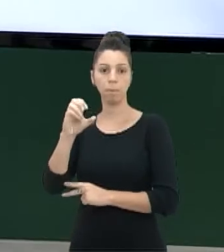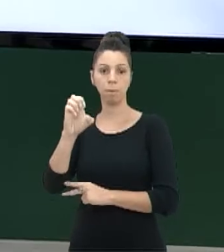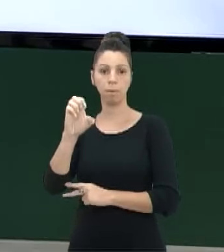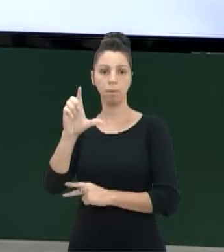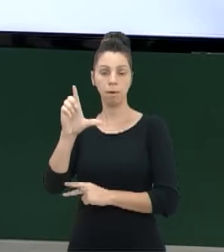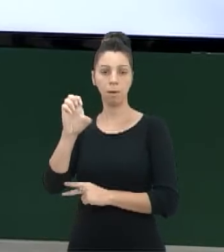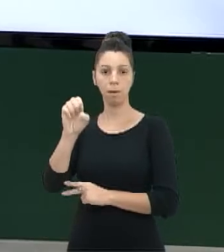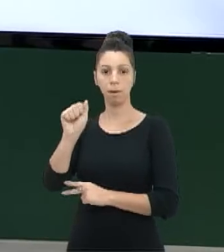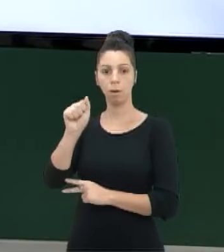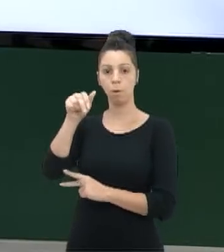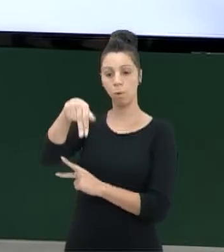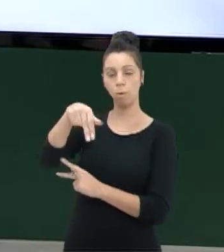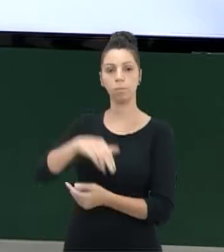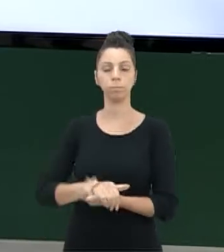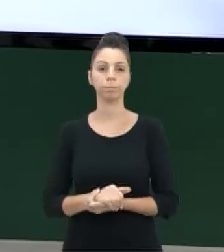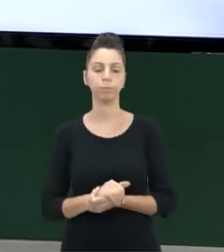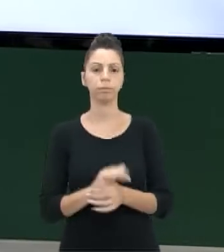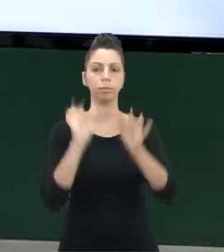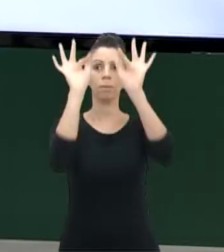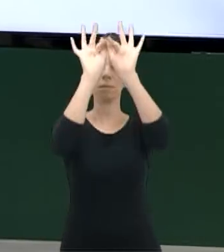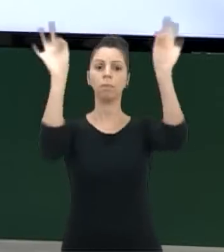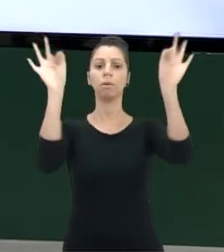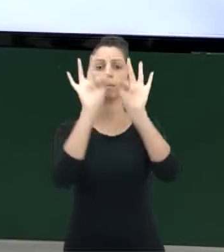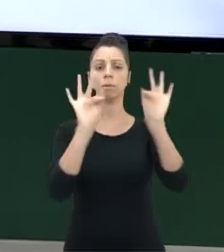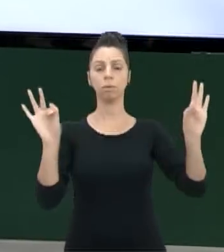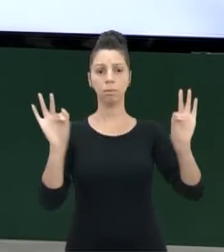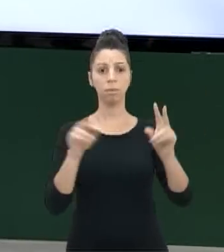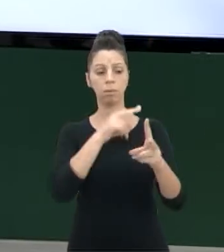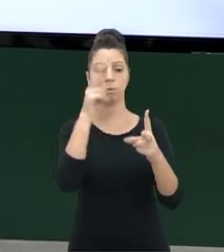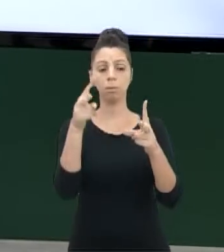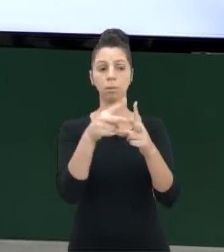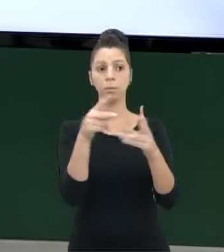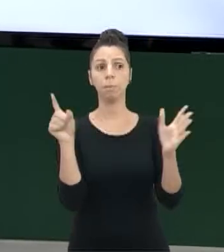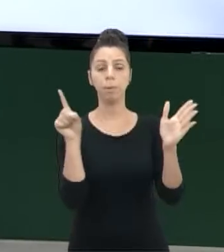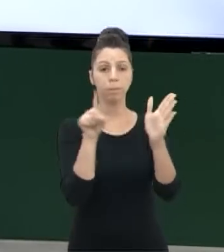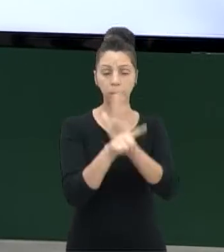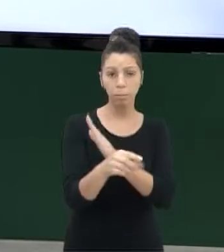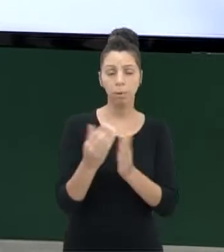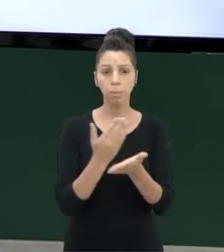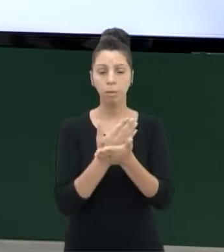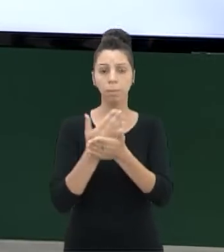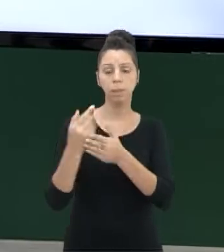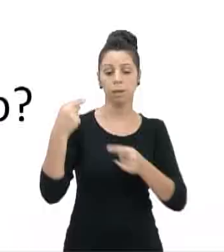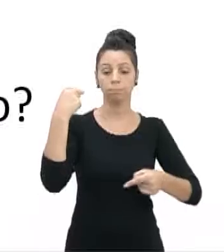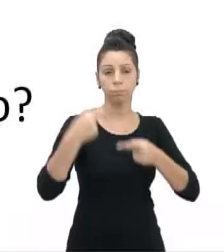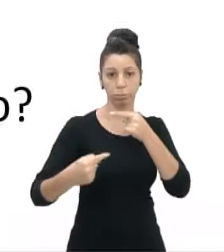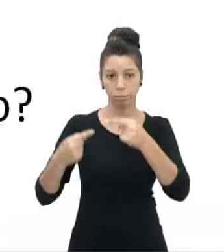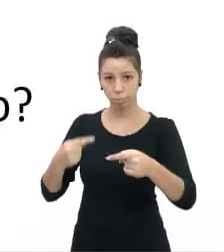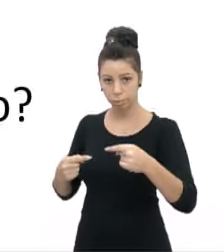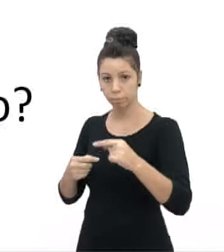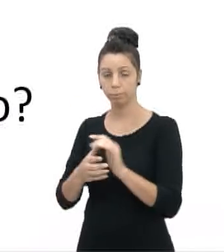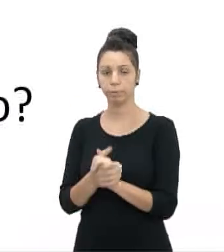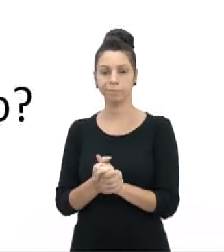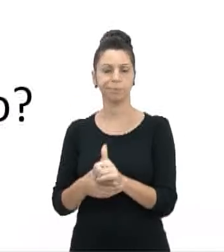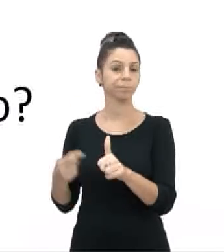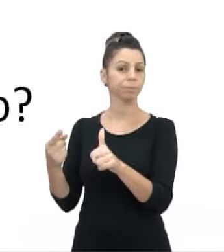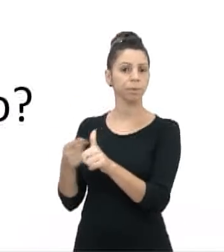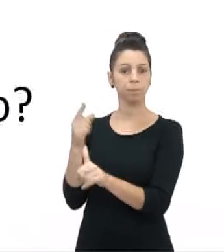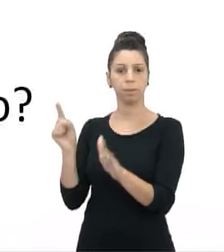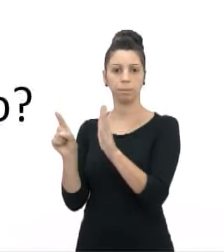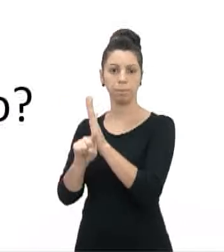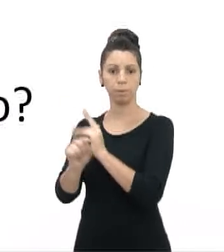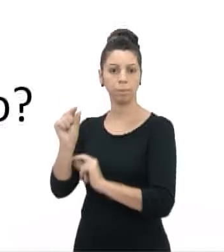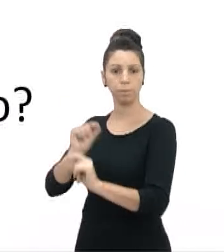ok? Essas duas frases, essas duas premissas, duas perguntas para começar a pensar a nossa discussão, tá? Primeira pergunta que a